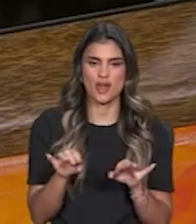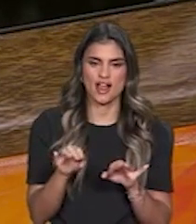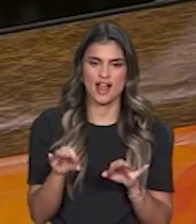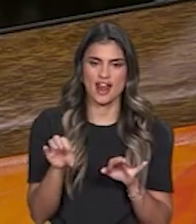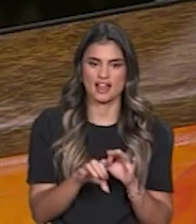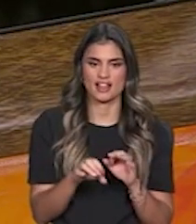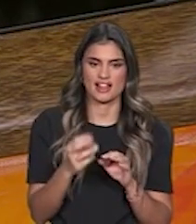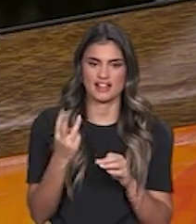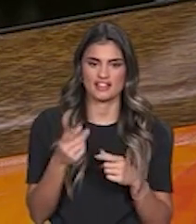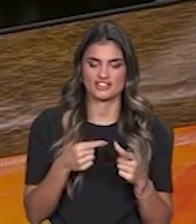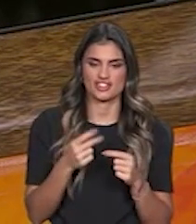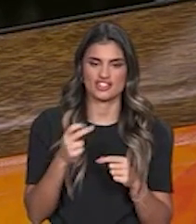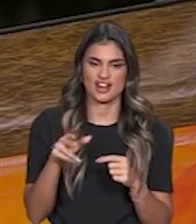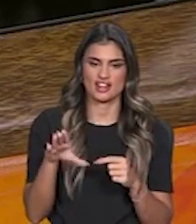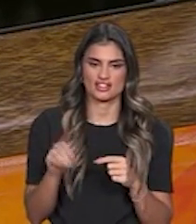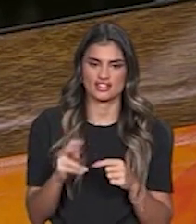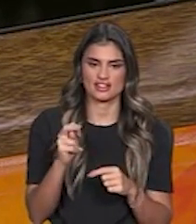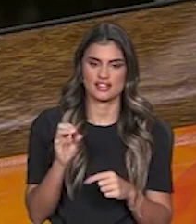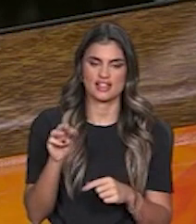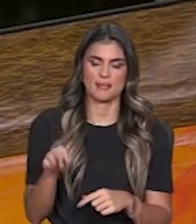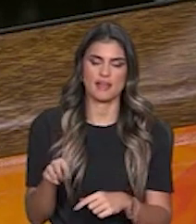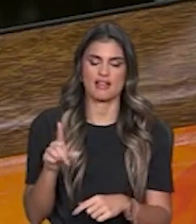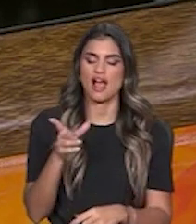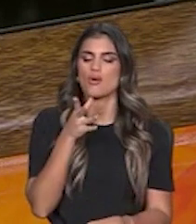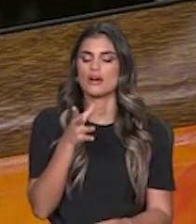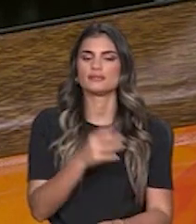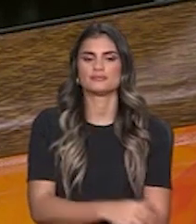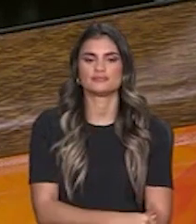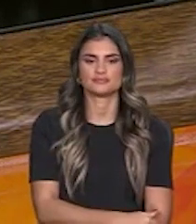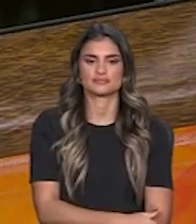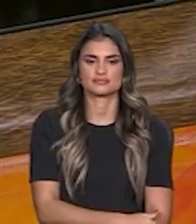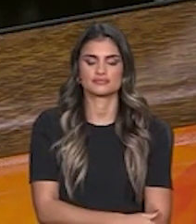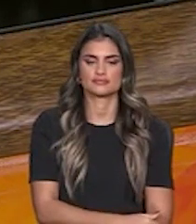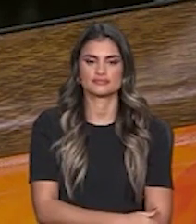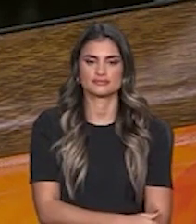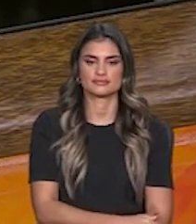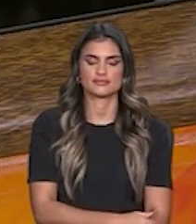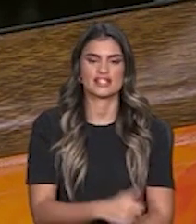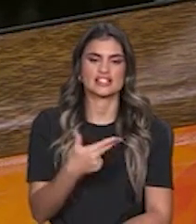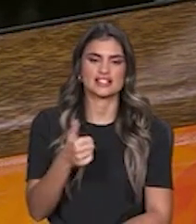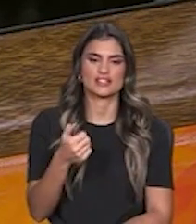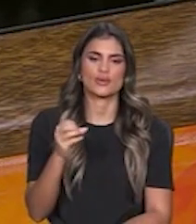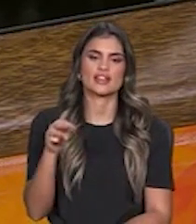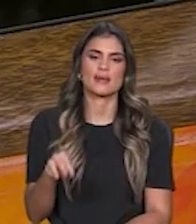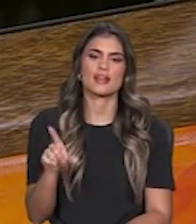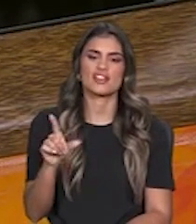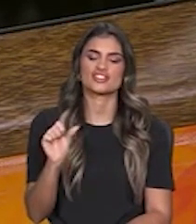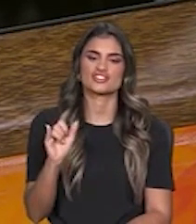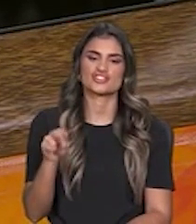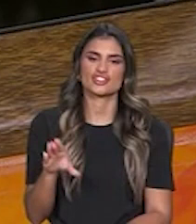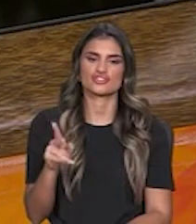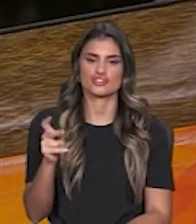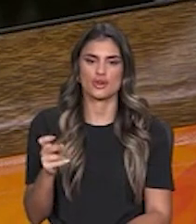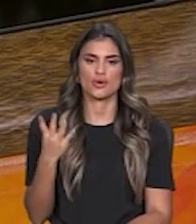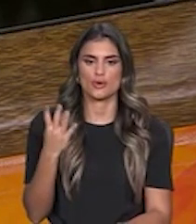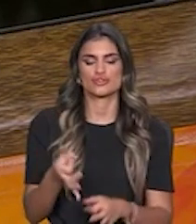Duas estrelas de anis. 30 ml de água. Ainda vamos precisar de 150 ml de ginja,